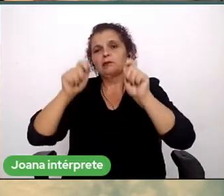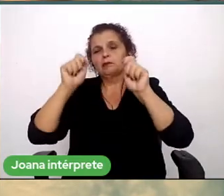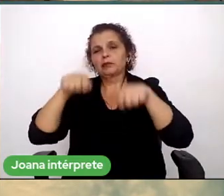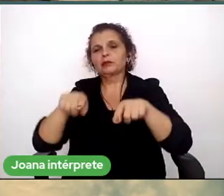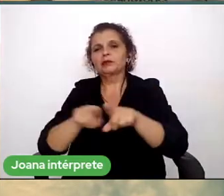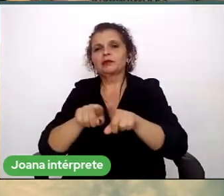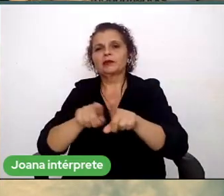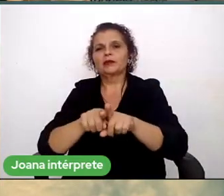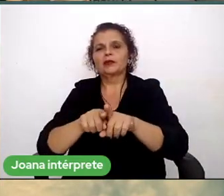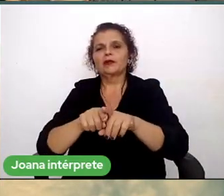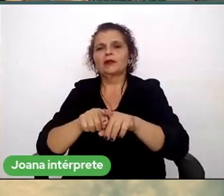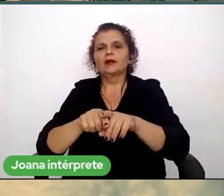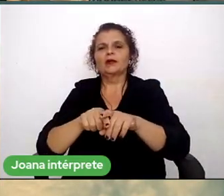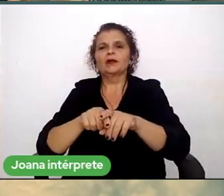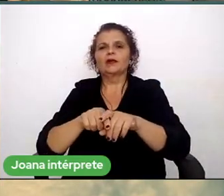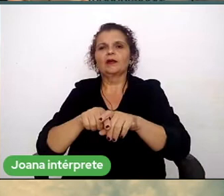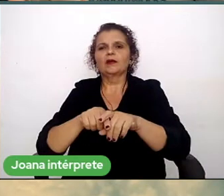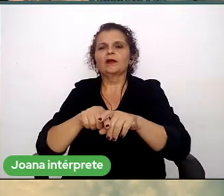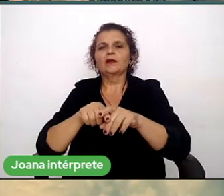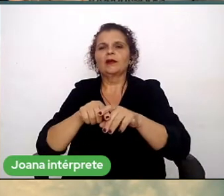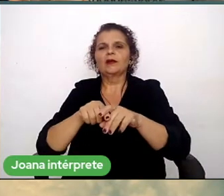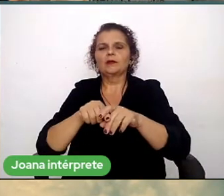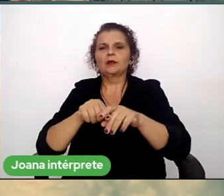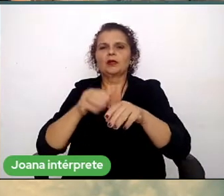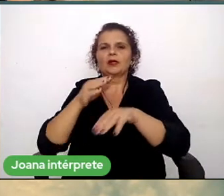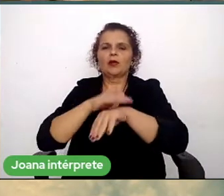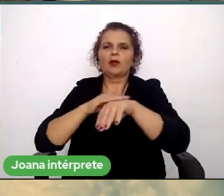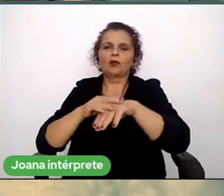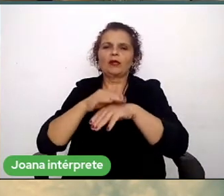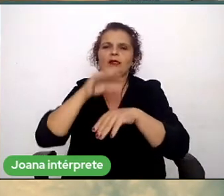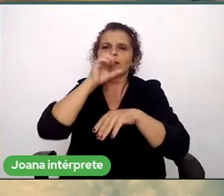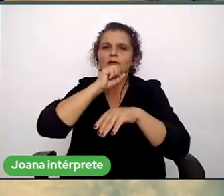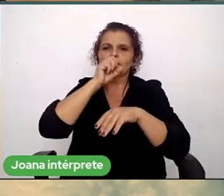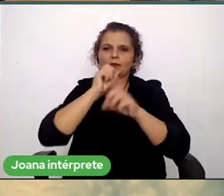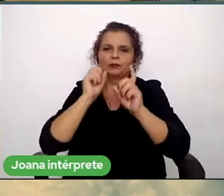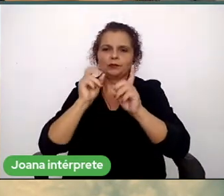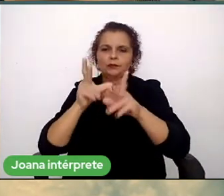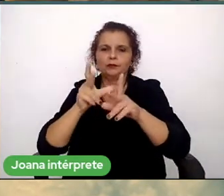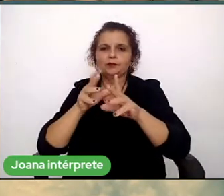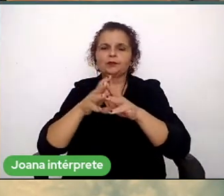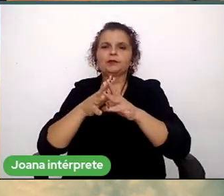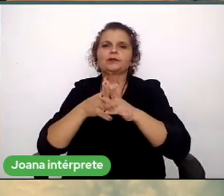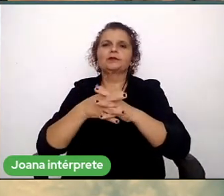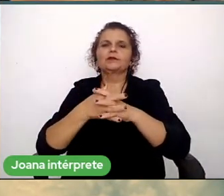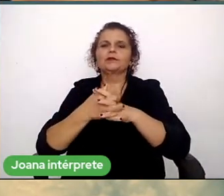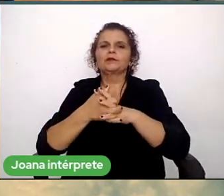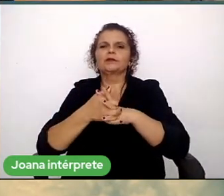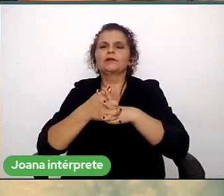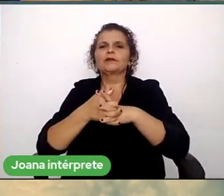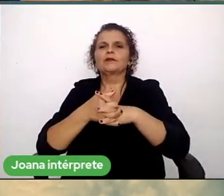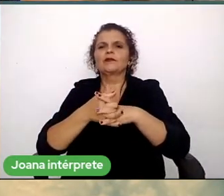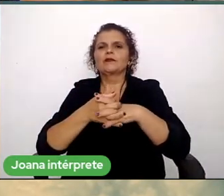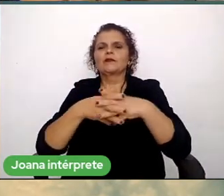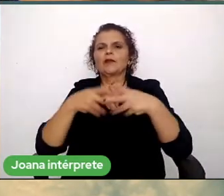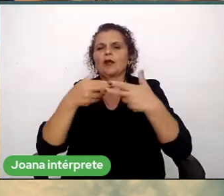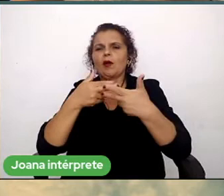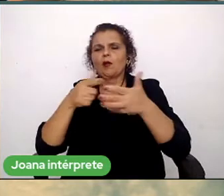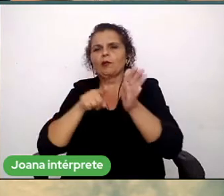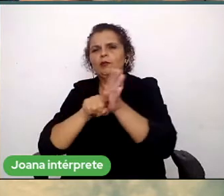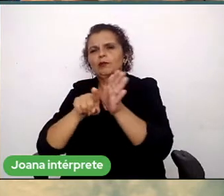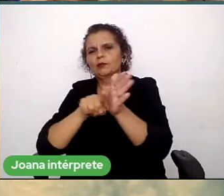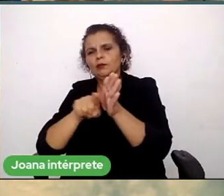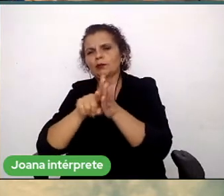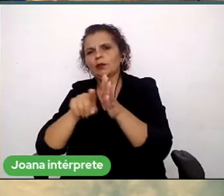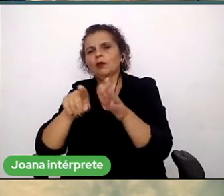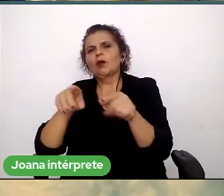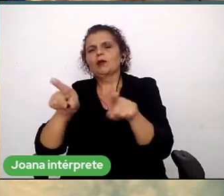detalhes mais que convidada a participar dessa dessa conversa no sábado em algumas algumas questões de deve ter